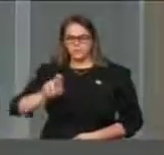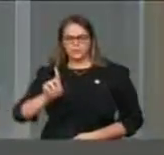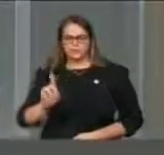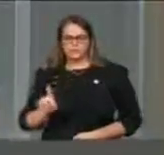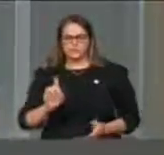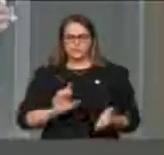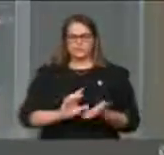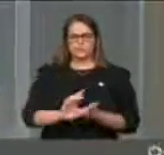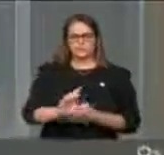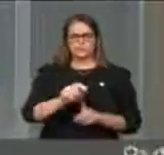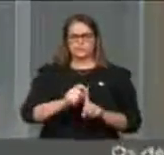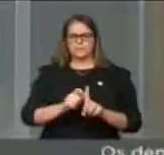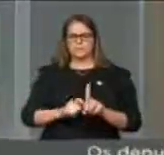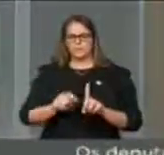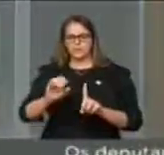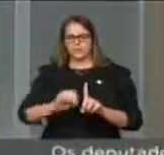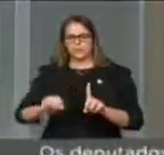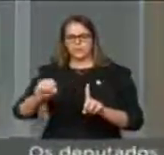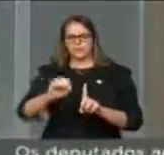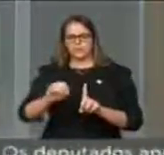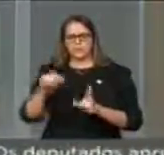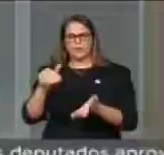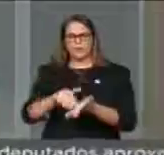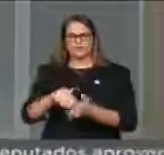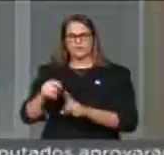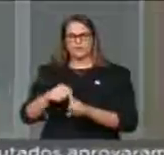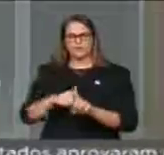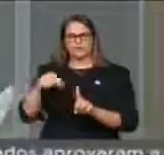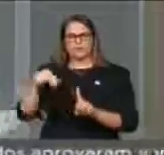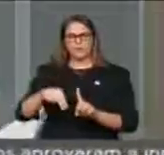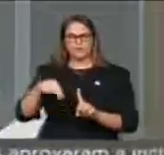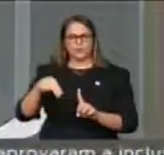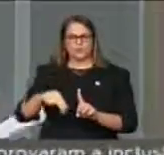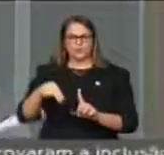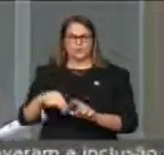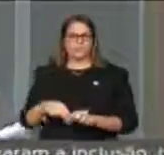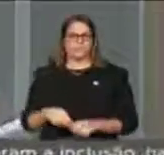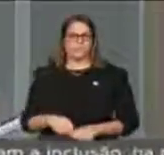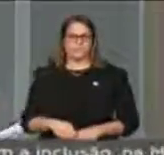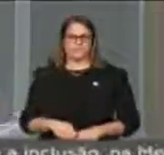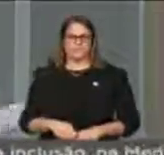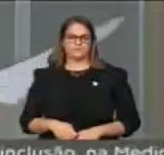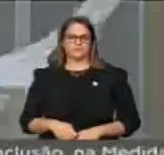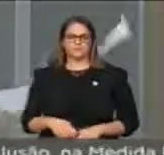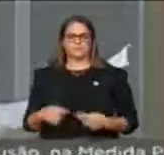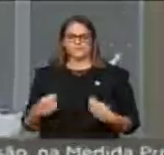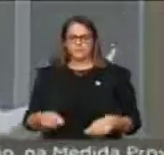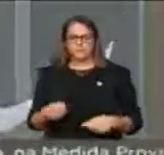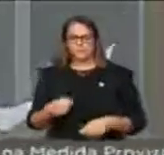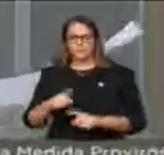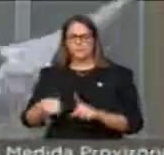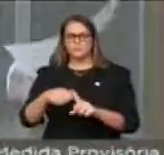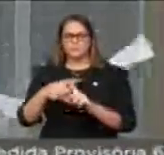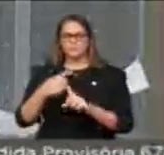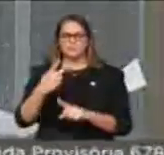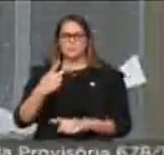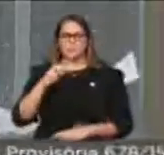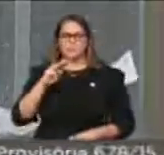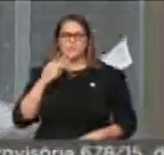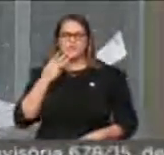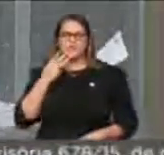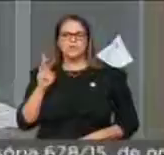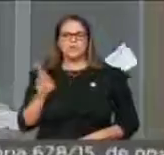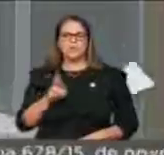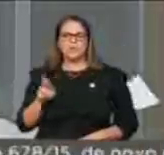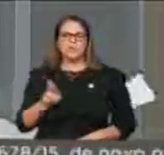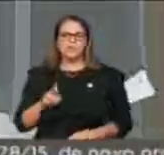acontecer agora do mês de outubro a começo de novembro, na capital Palmas, e licita mais R$2 milhões em aditivo, que